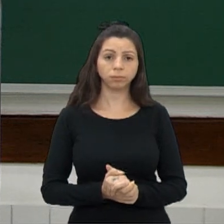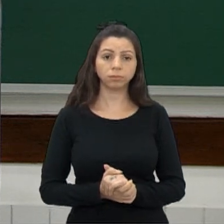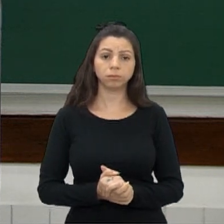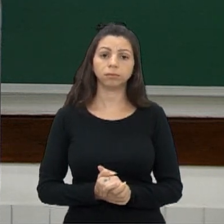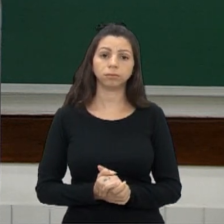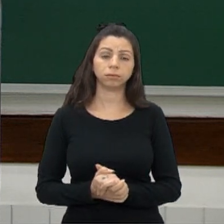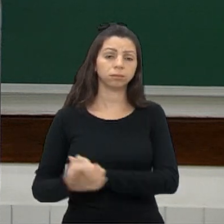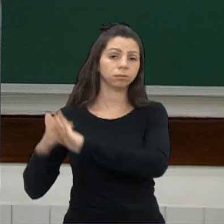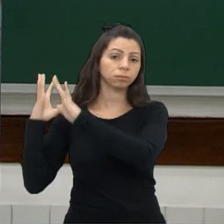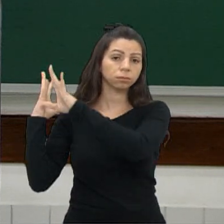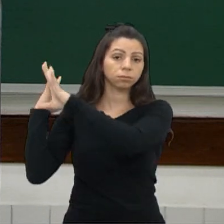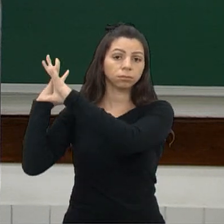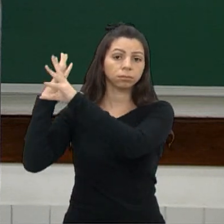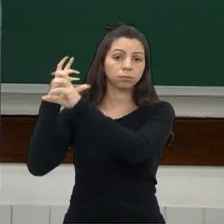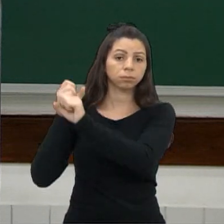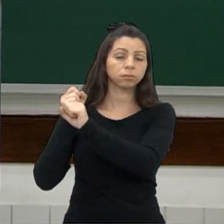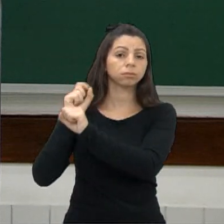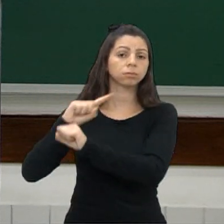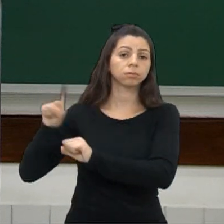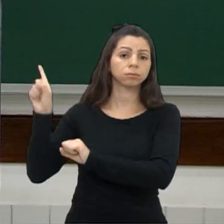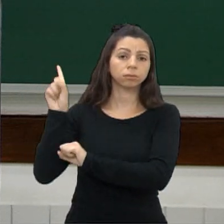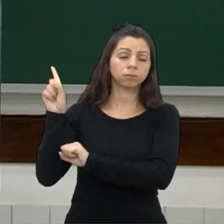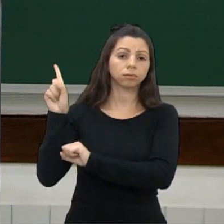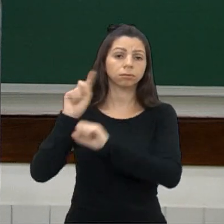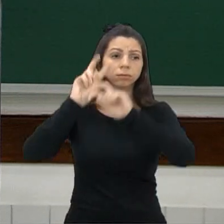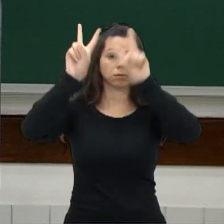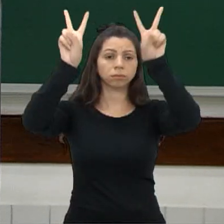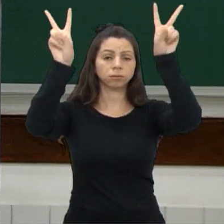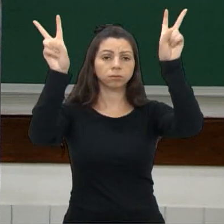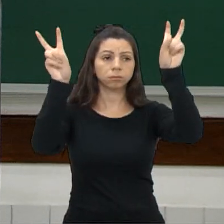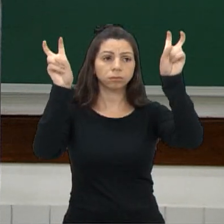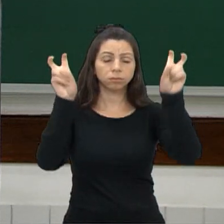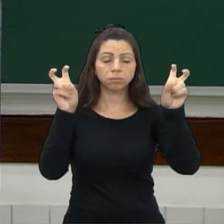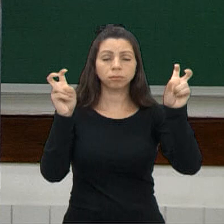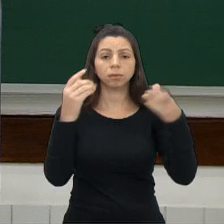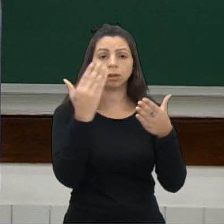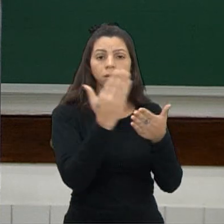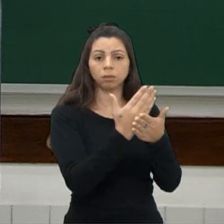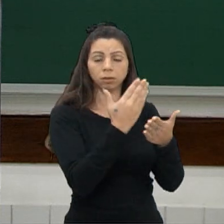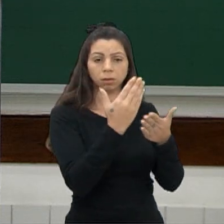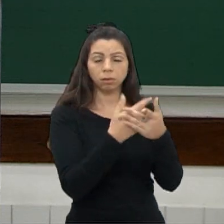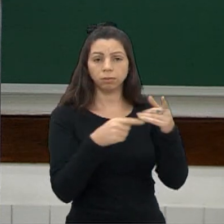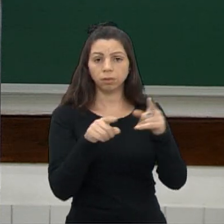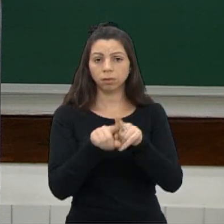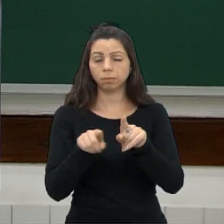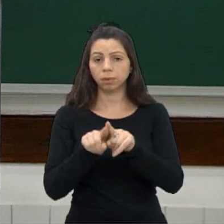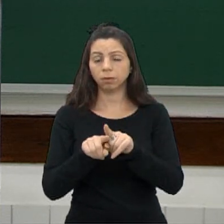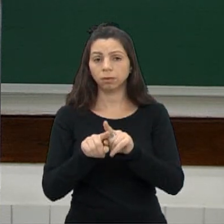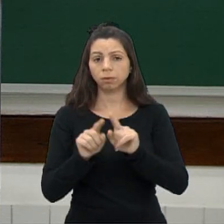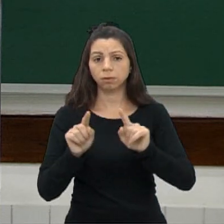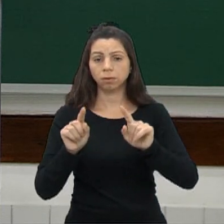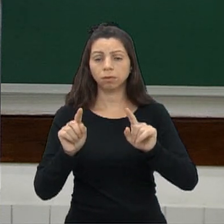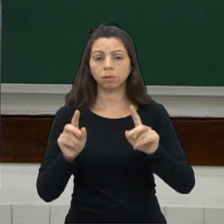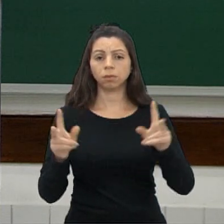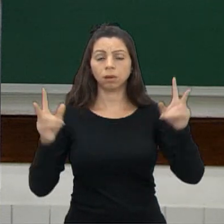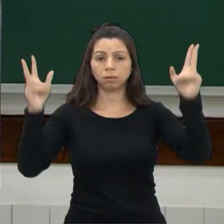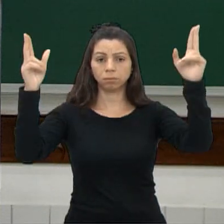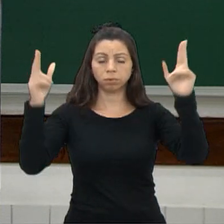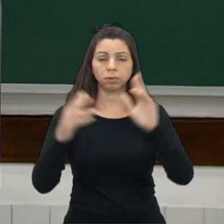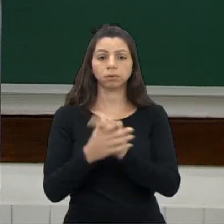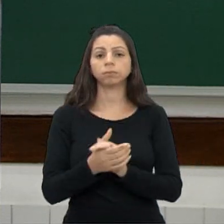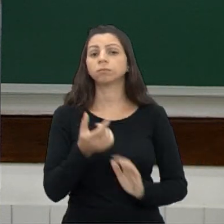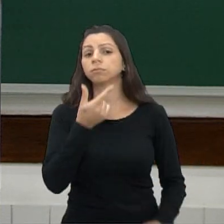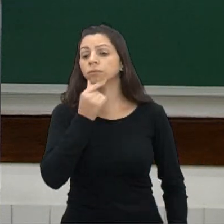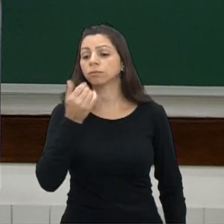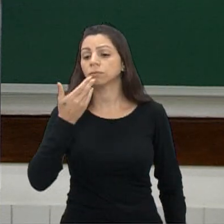Relembrando, recordando. O nosso título do livro e também do nosso fragmento é O Menino Sem Imaginação. Você